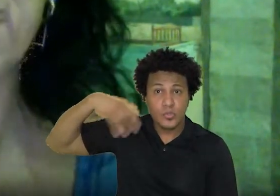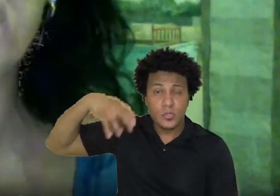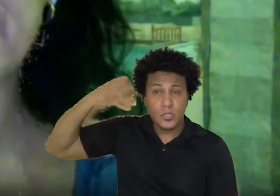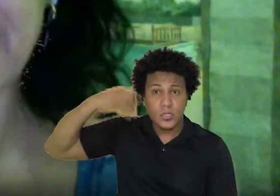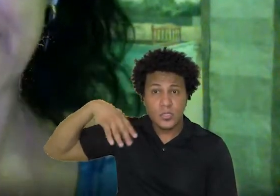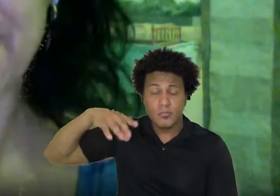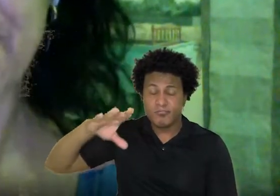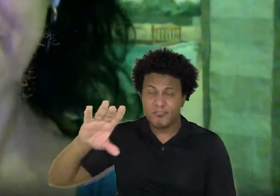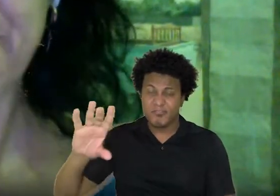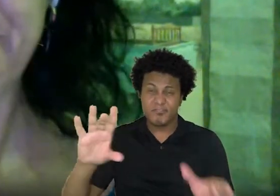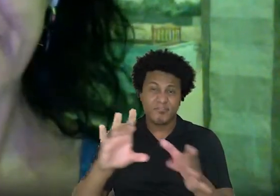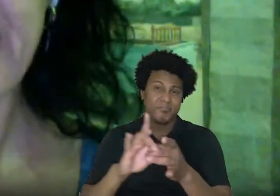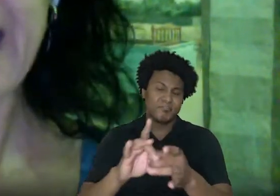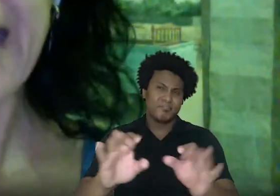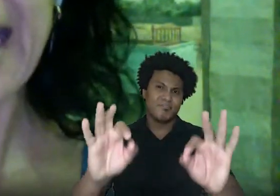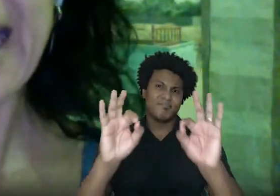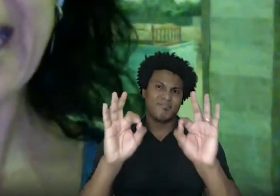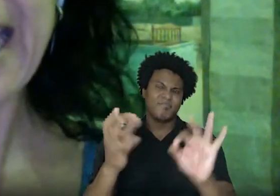ele junta